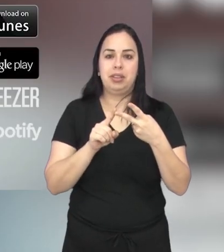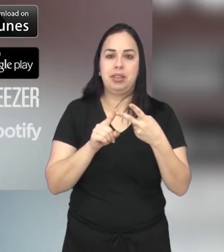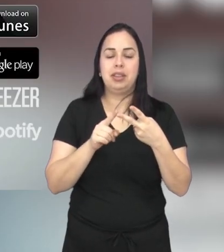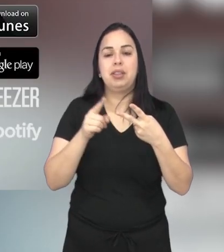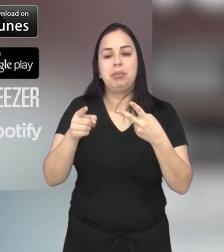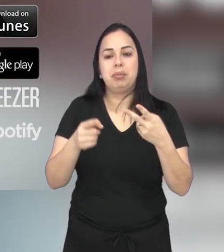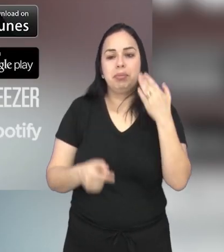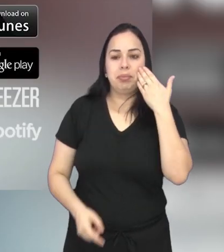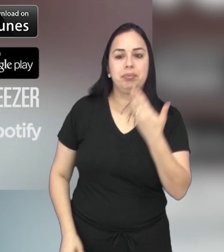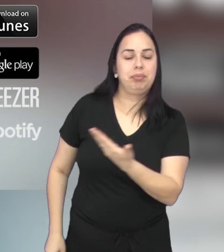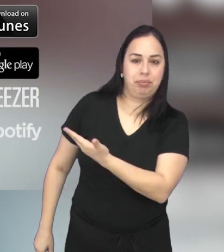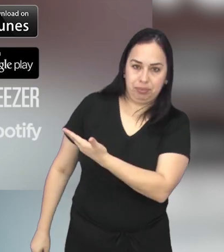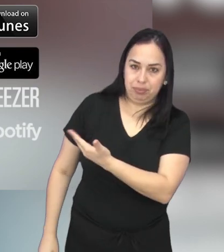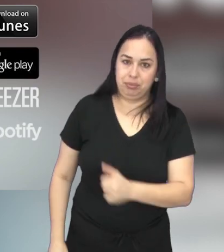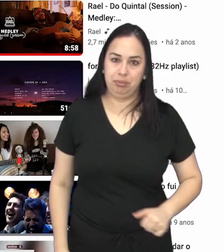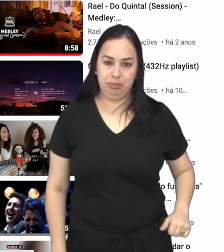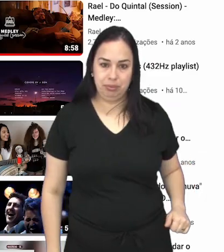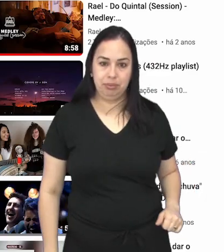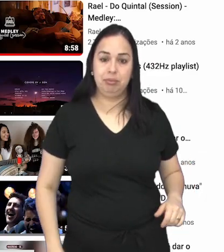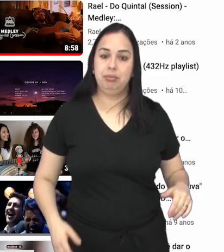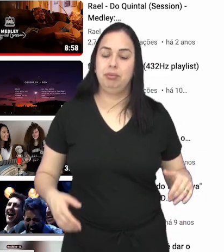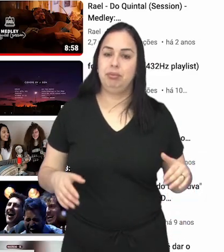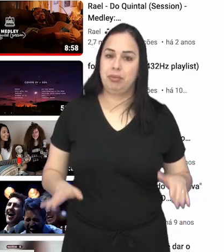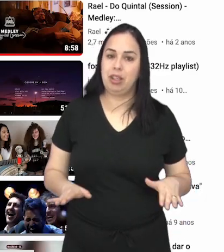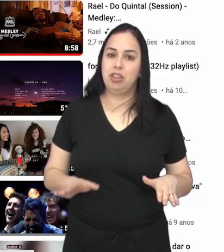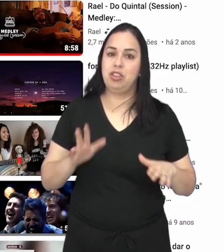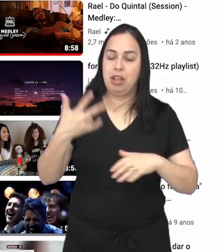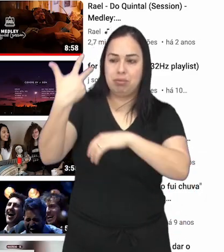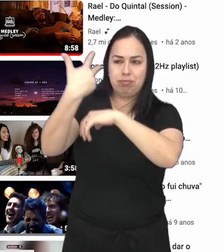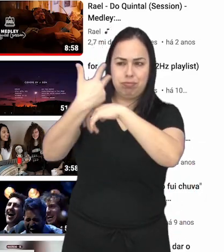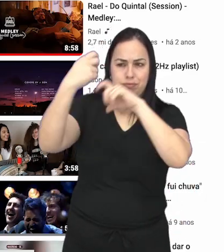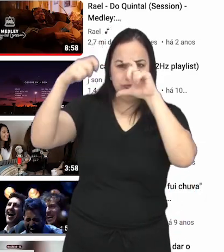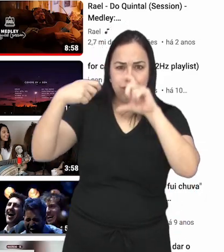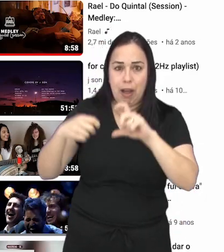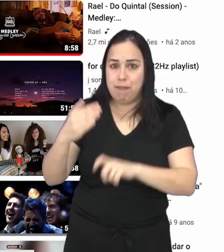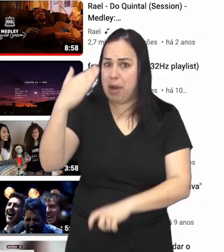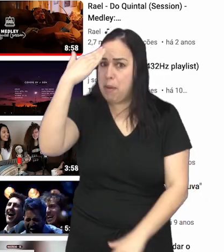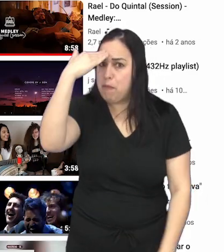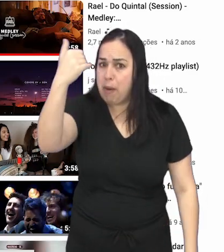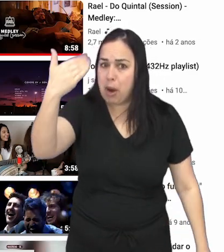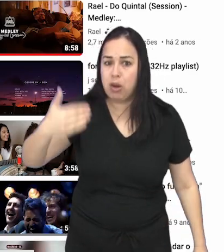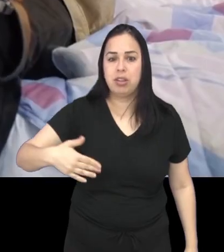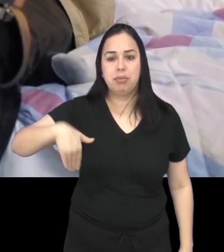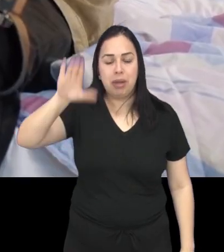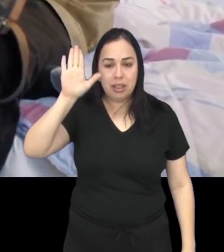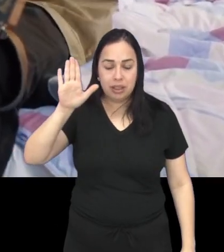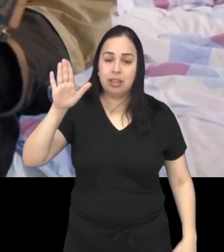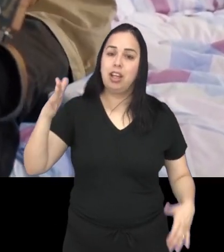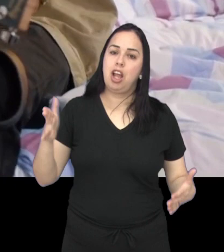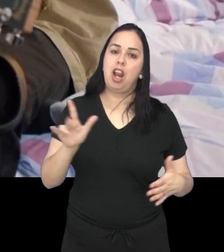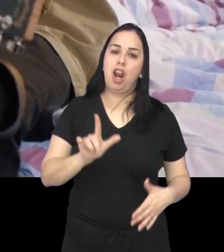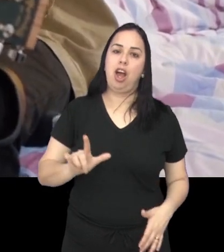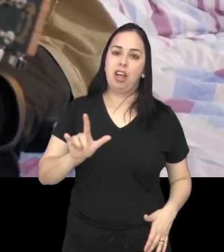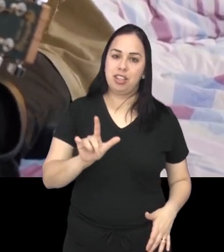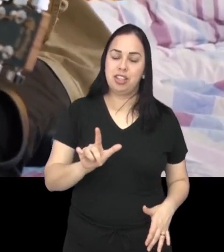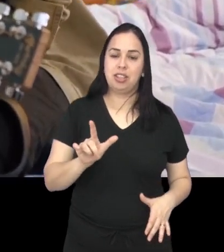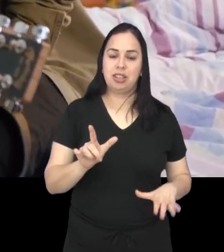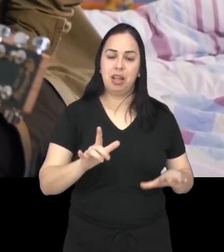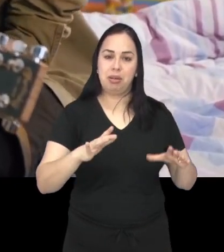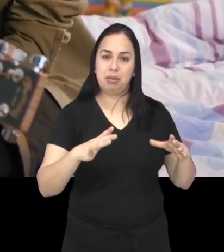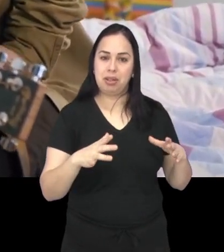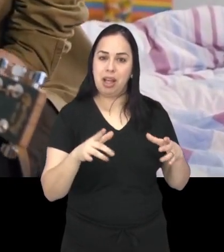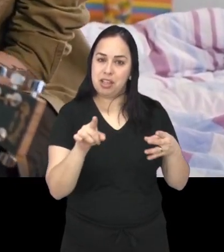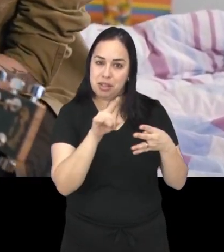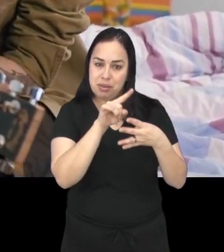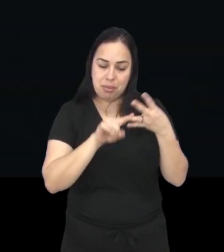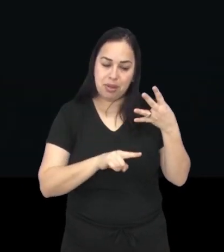Dar o Nome, da banda 5 a Seco, já que era um dos seus vídeos que mais fazia sucesso no YouTube. E claro, o EP também trouxe